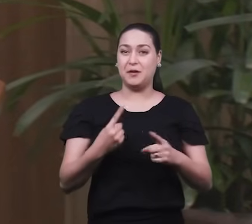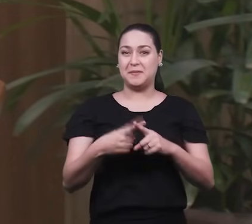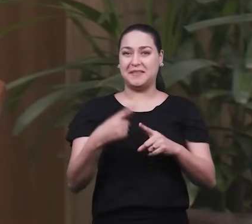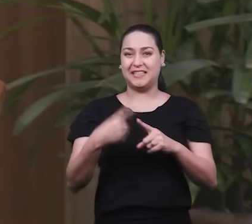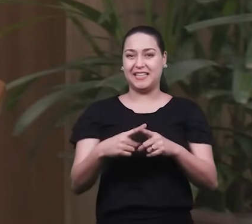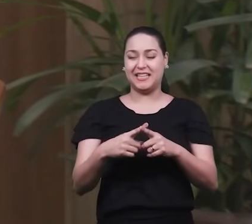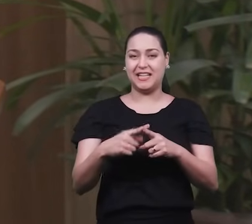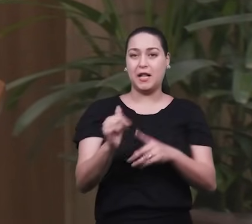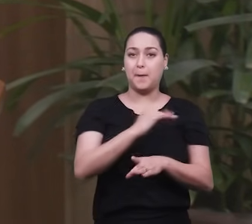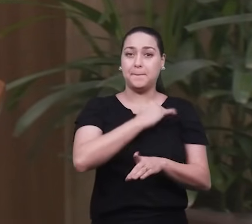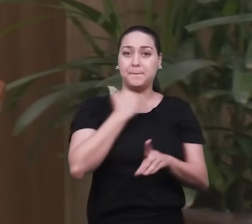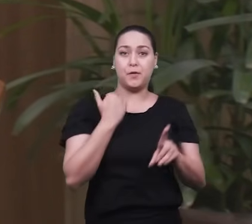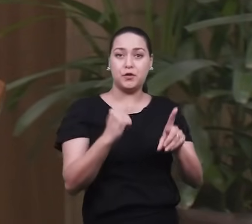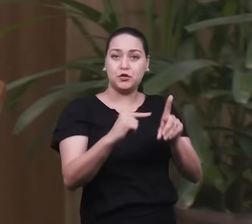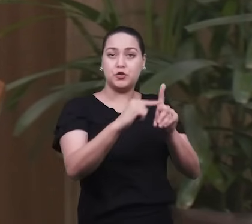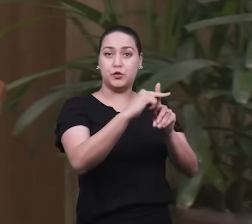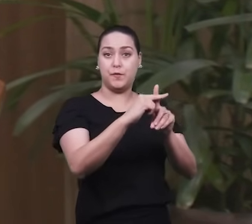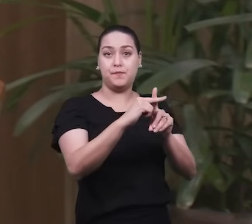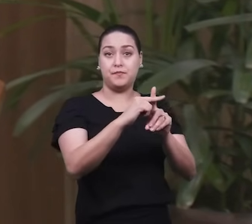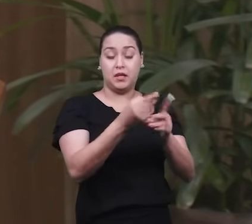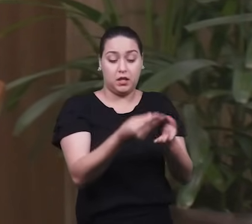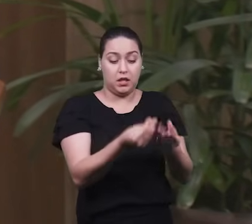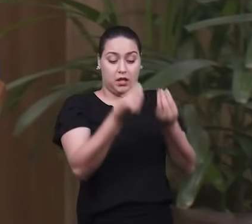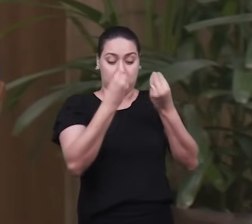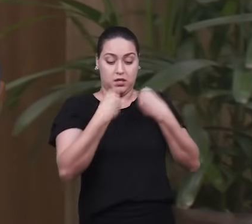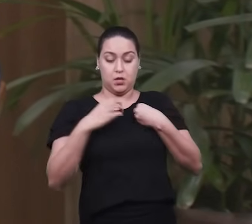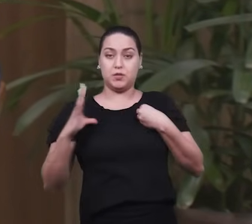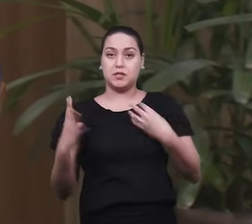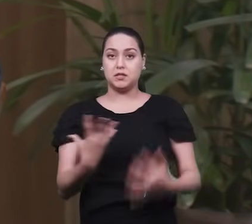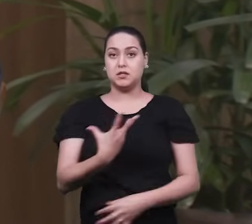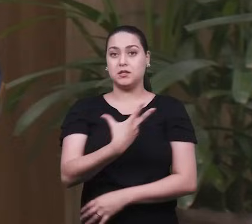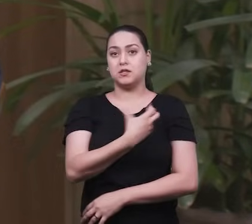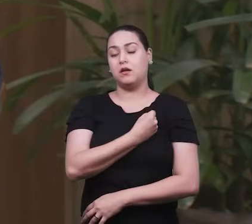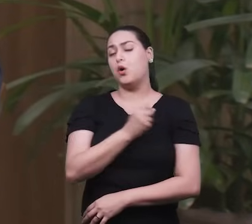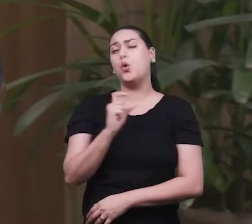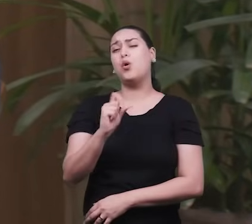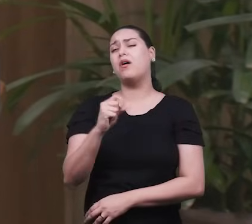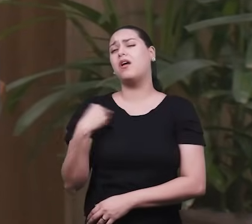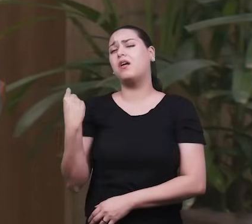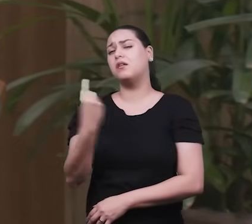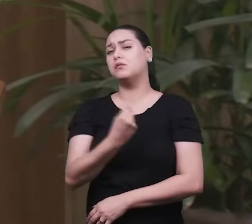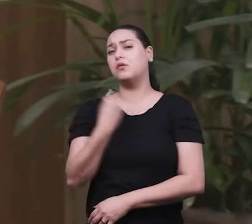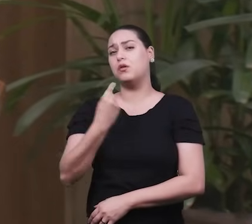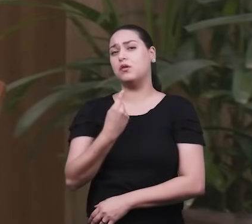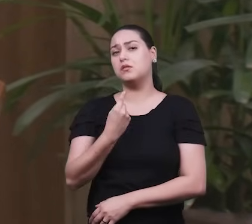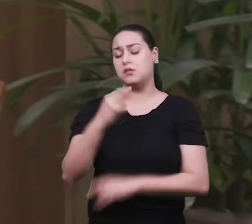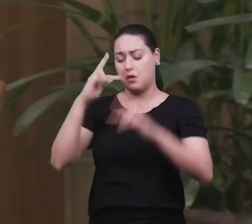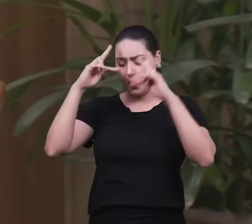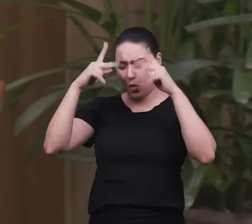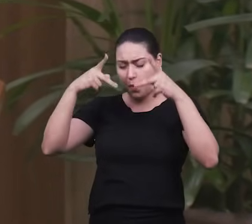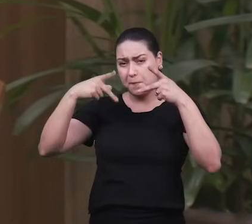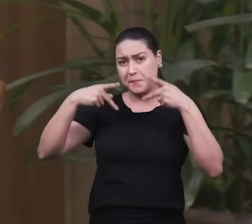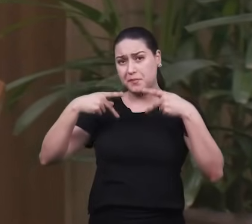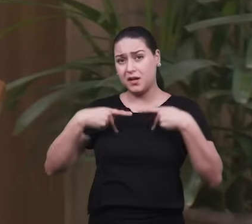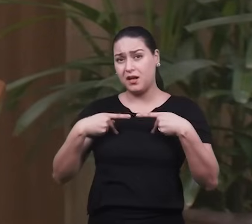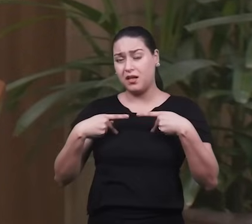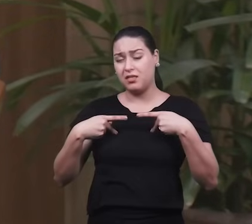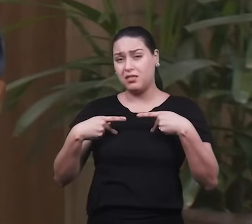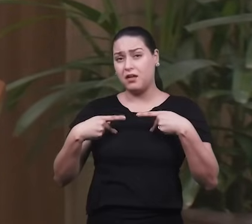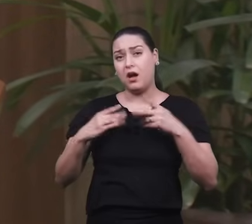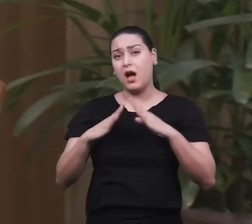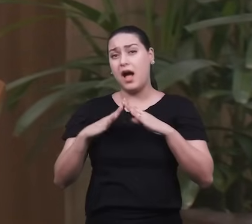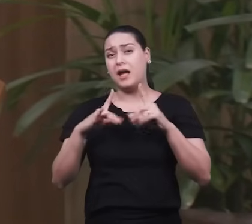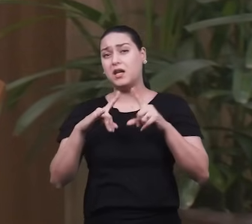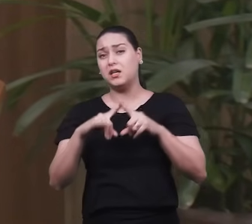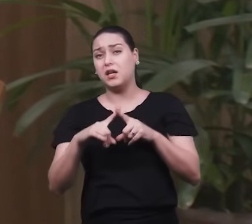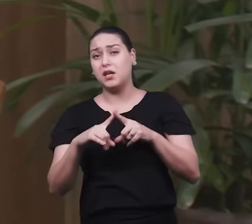diante desse sacrifício que um dia nos alcançou, o que nós, enquanto homens, o